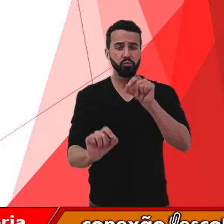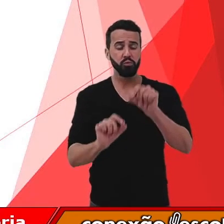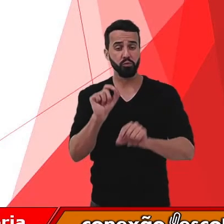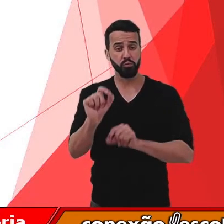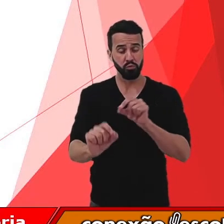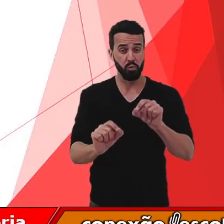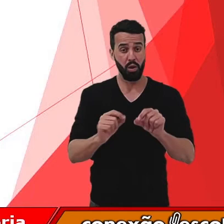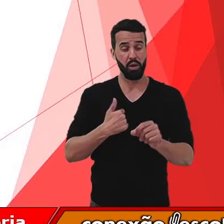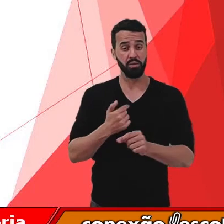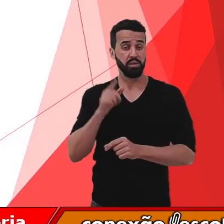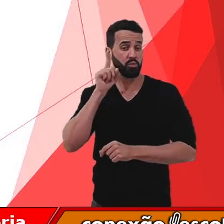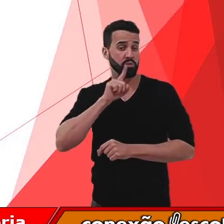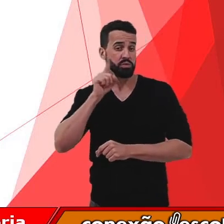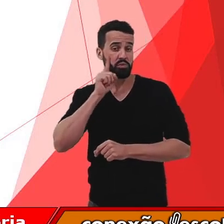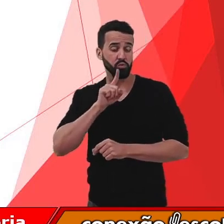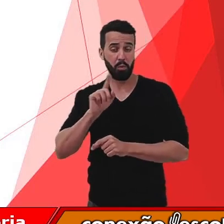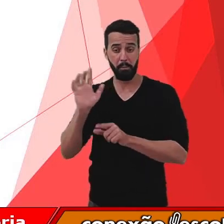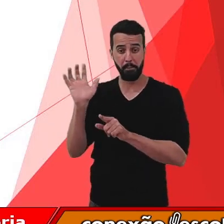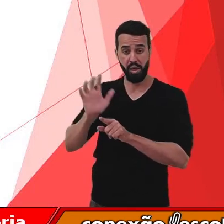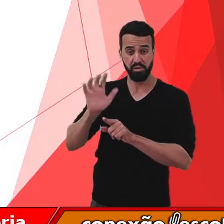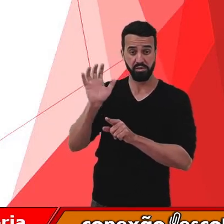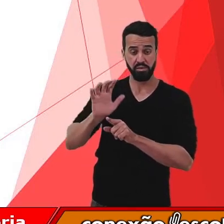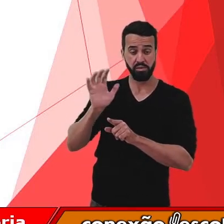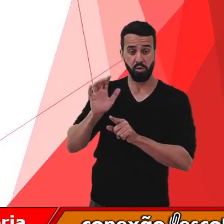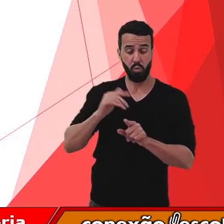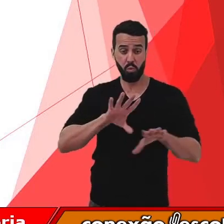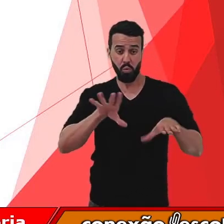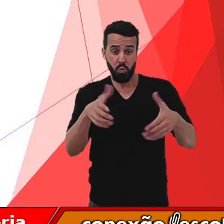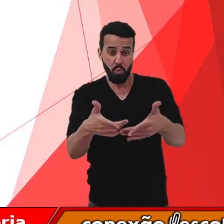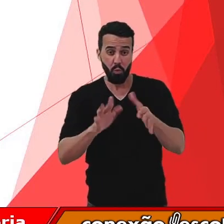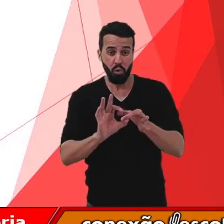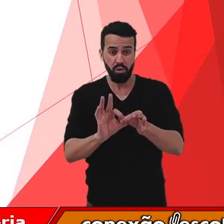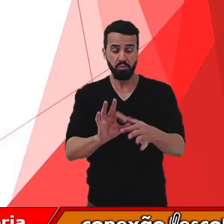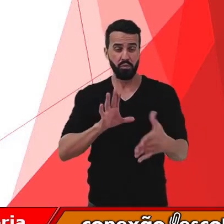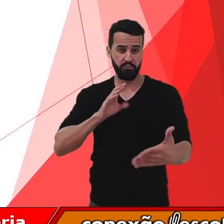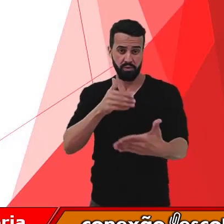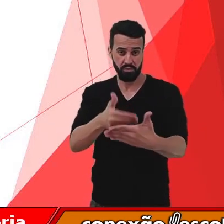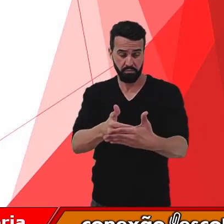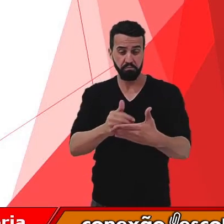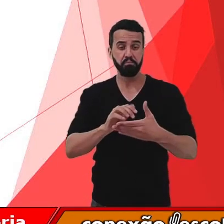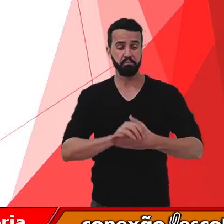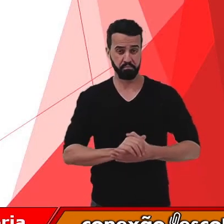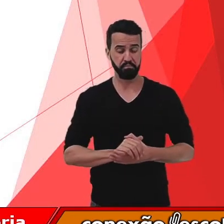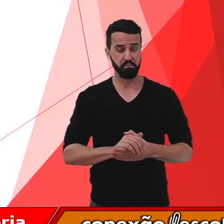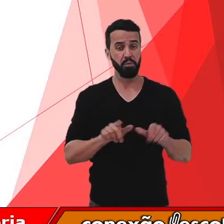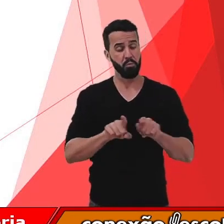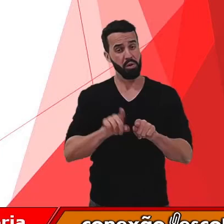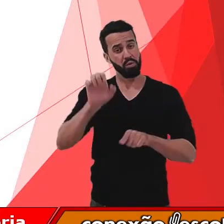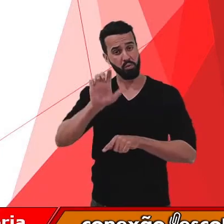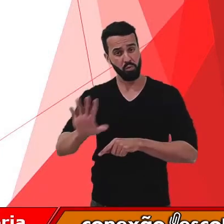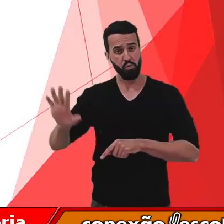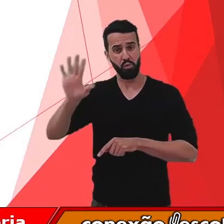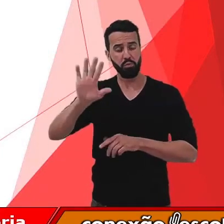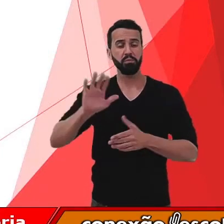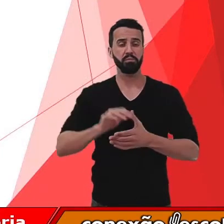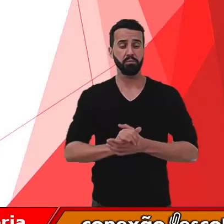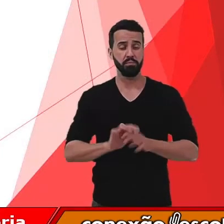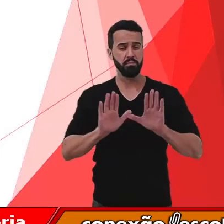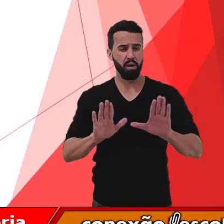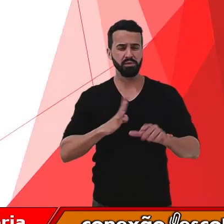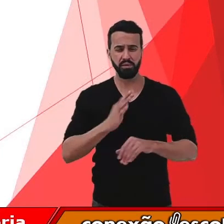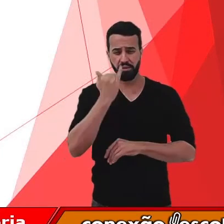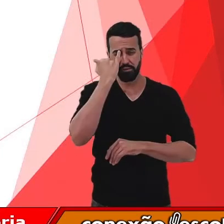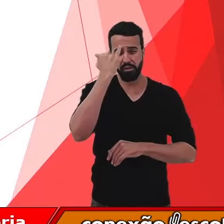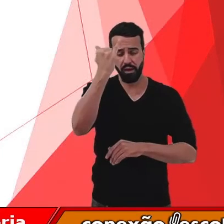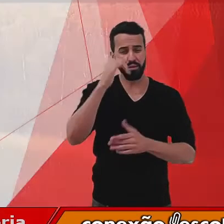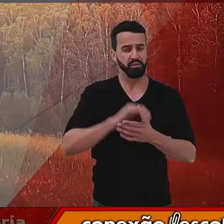Estados Unidos e as pressões também dos países europeus. Porém, essa ideia do Bolívar, ela não é